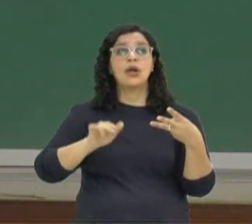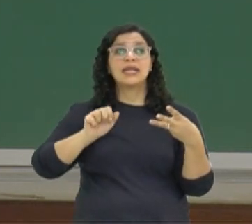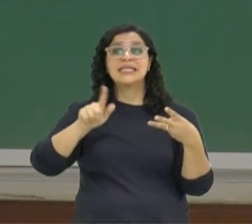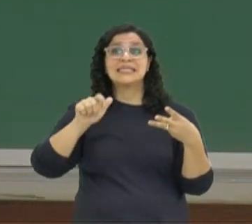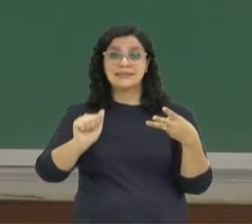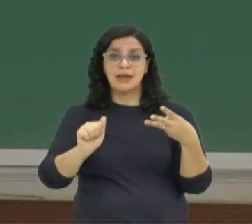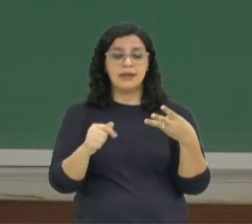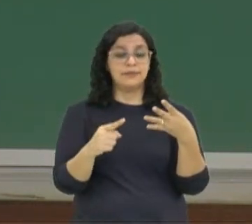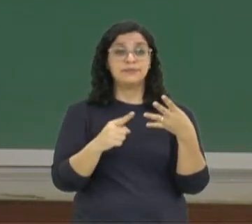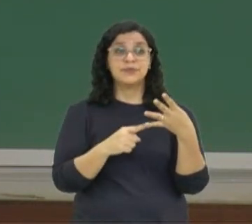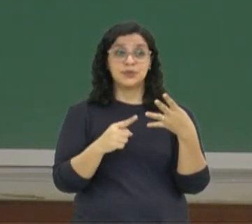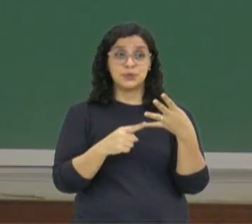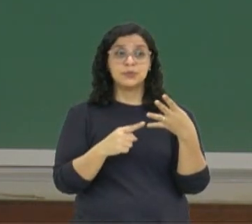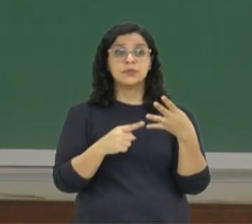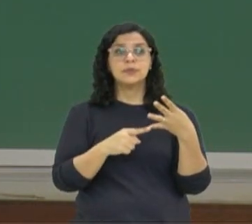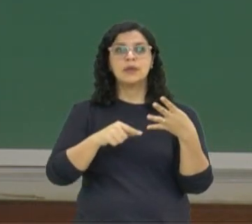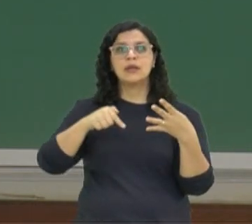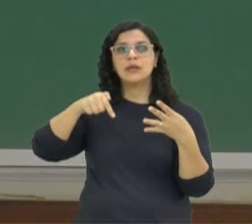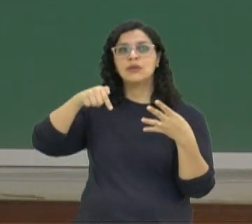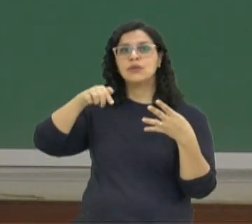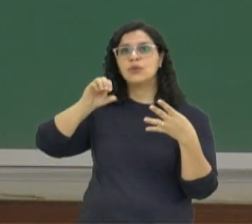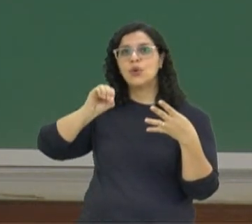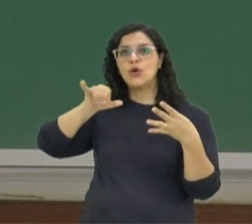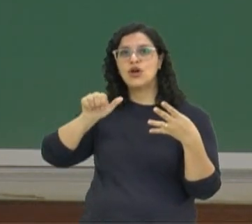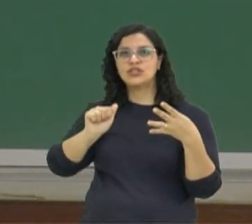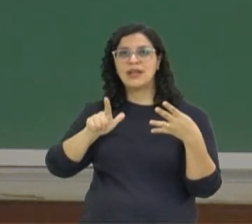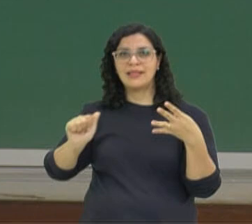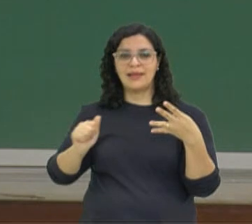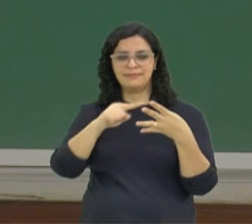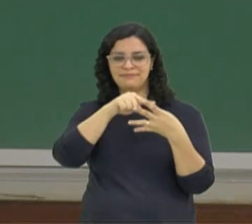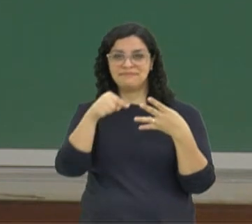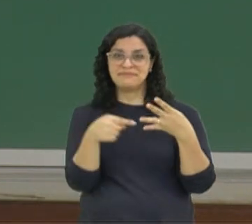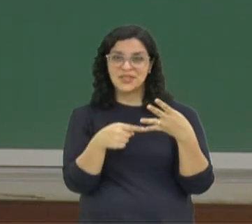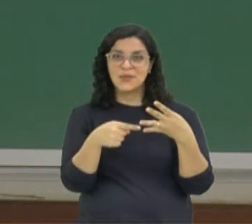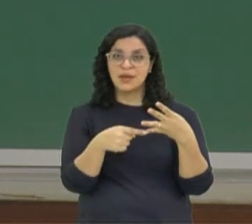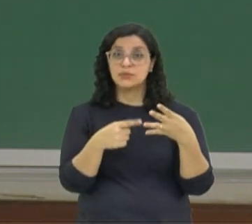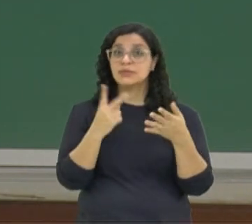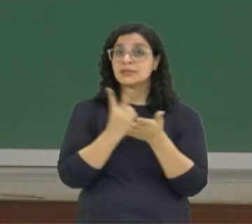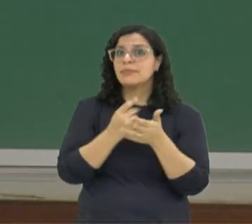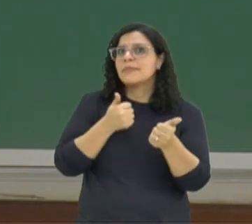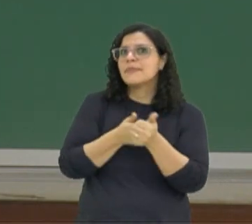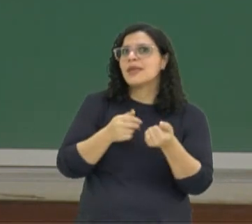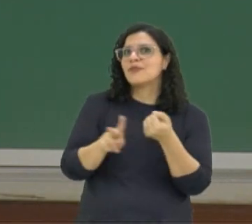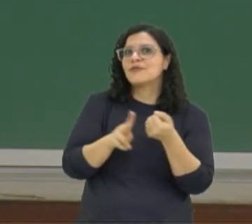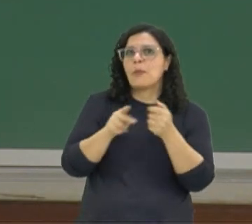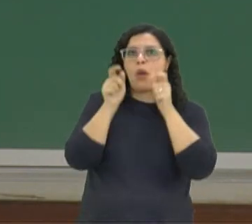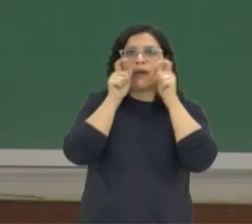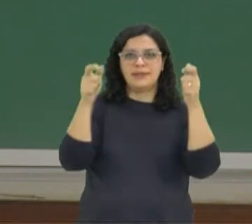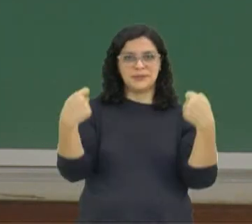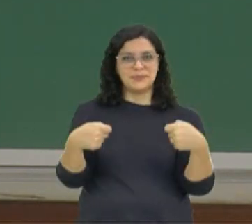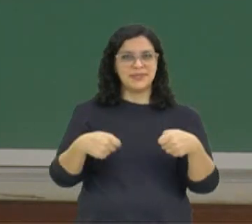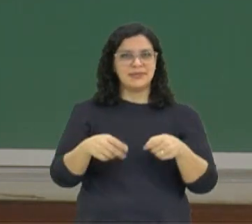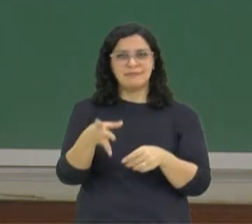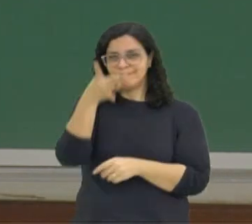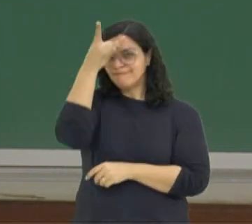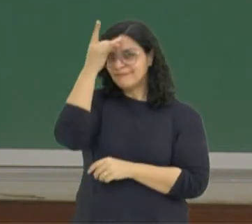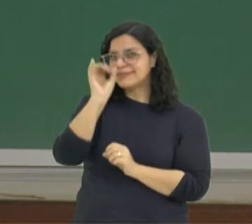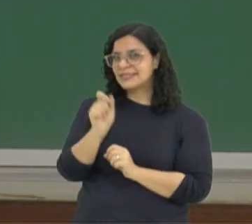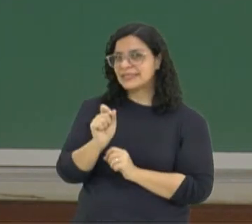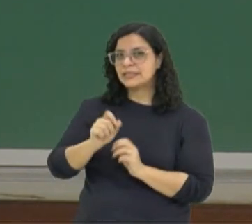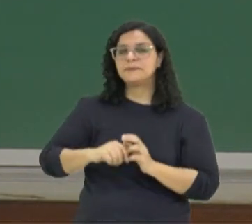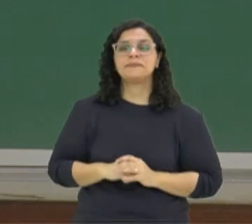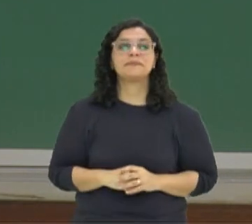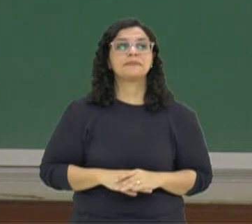quiçá. Sempre isso antes do verbo, no subjuntivo. E para expressar desejo, ojalá. Ok?